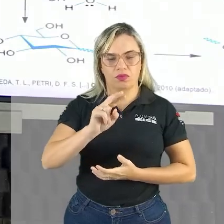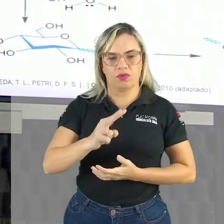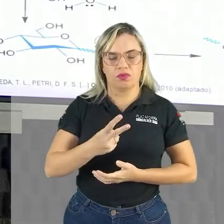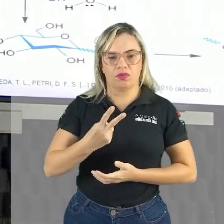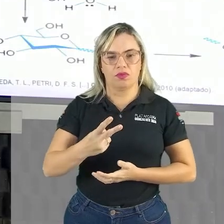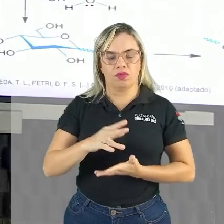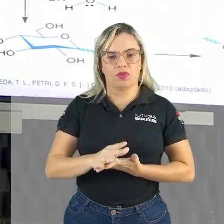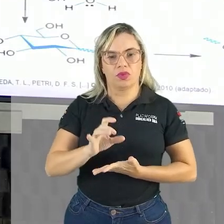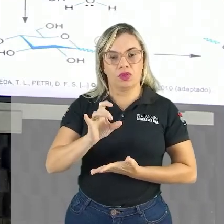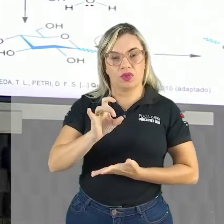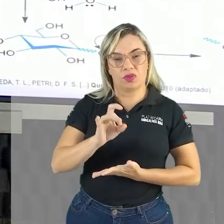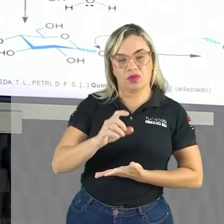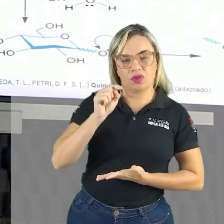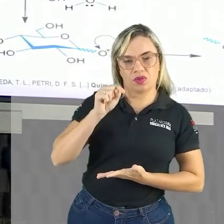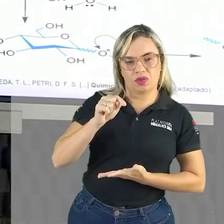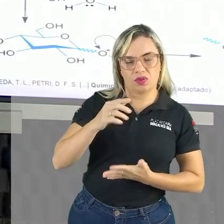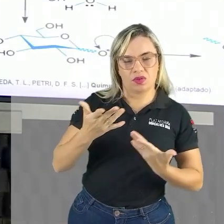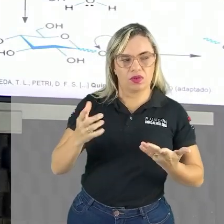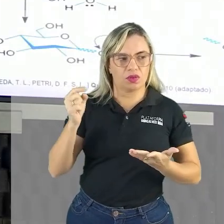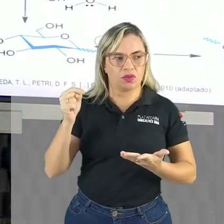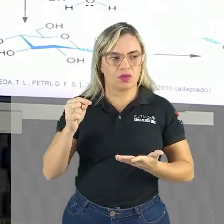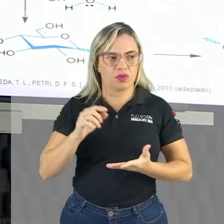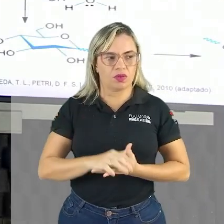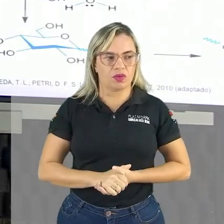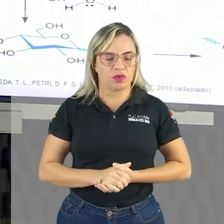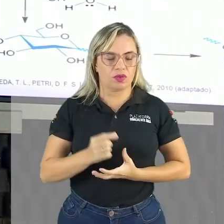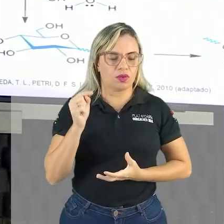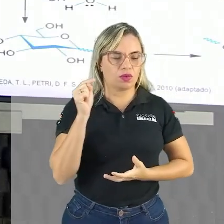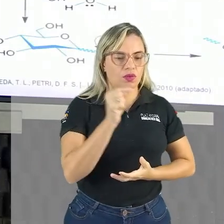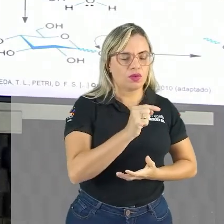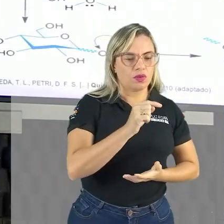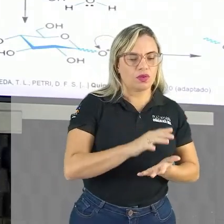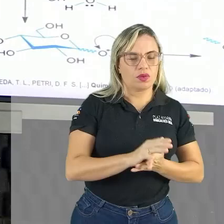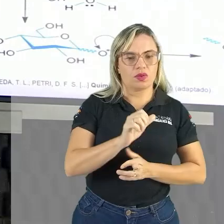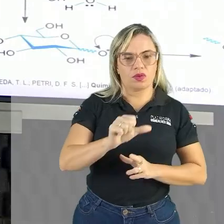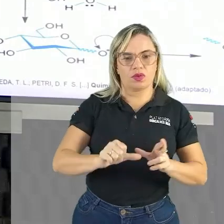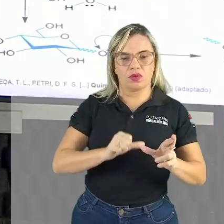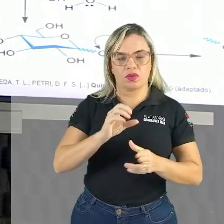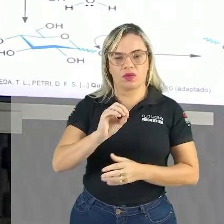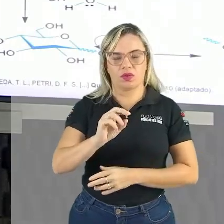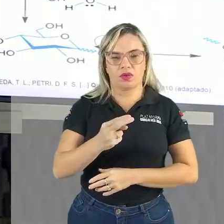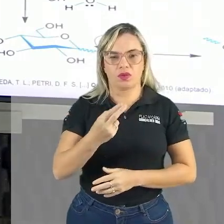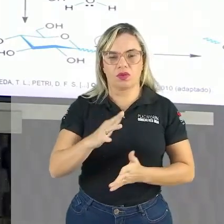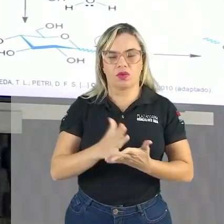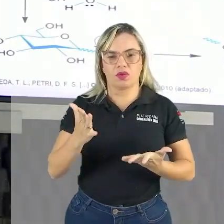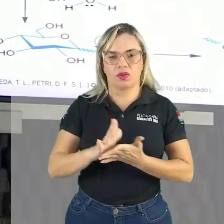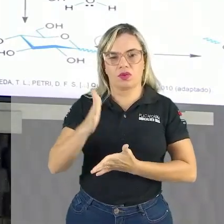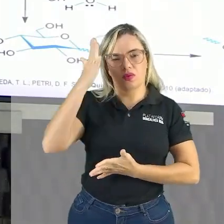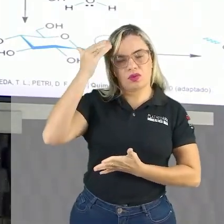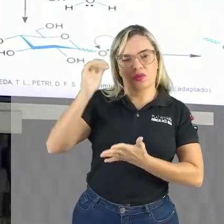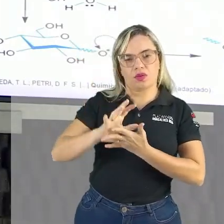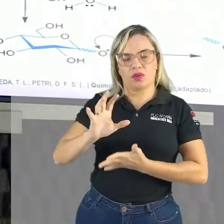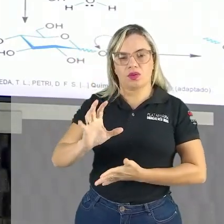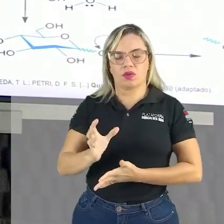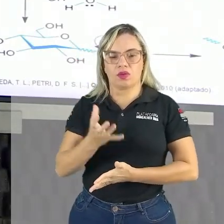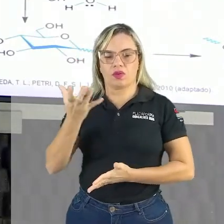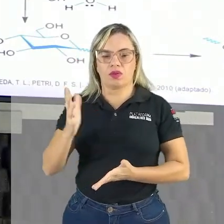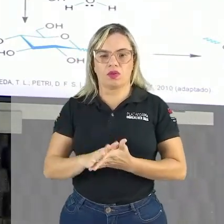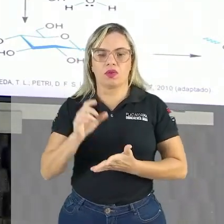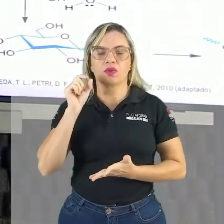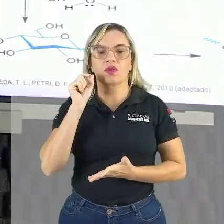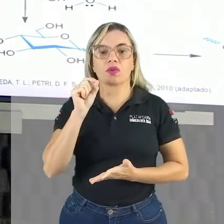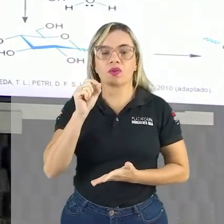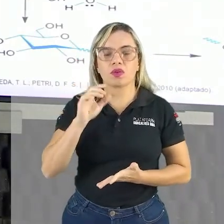Só que tem um detalhe. Se esse catalisador reage com o oxigênio, sabe o que acontece com ele?